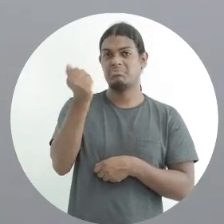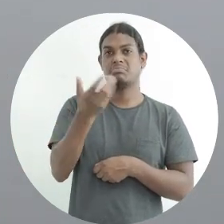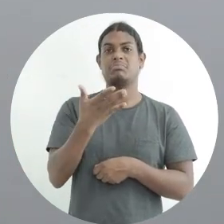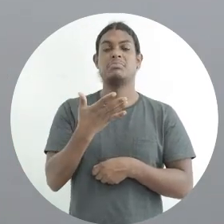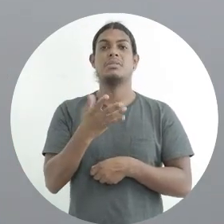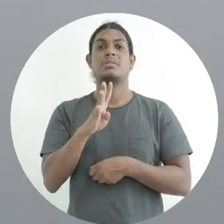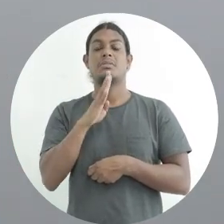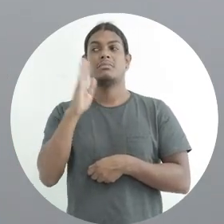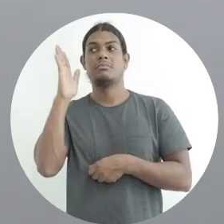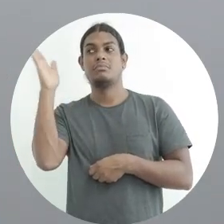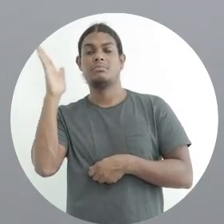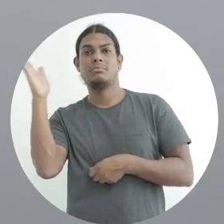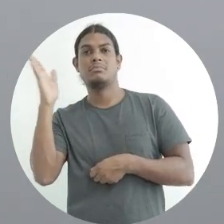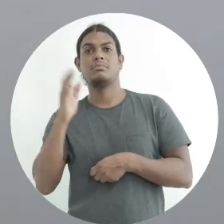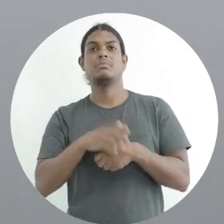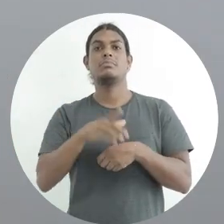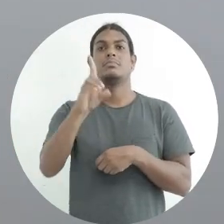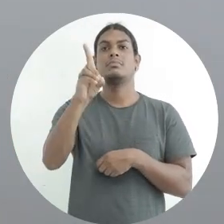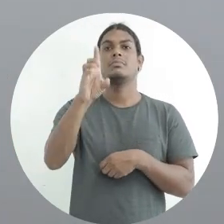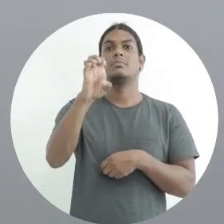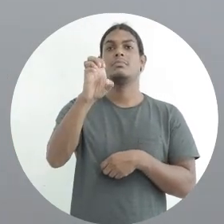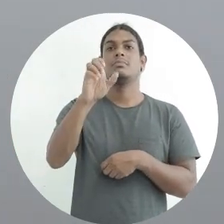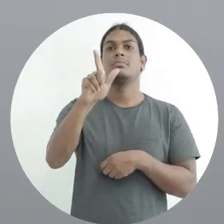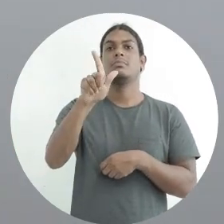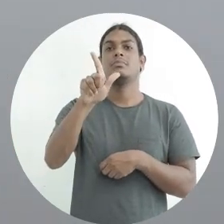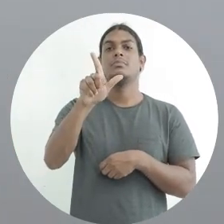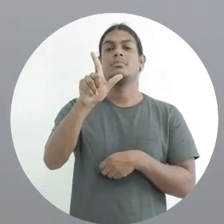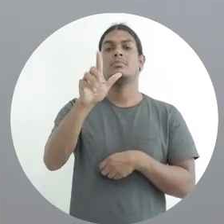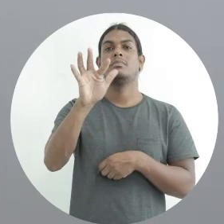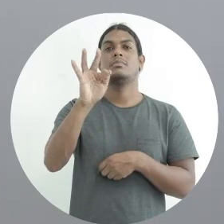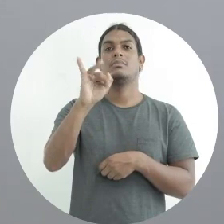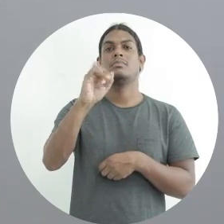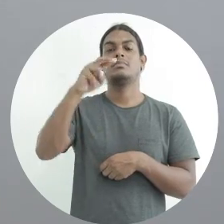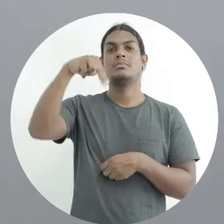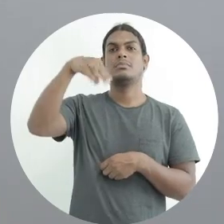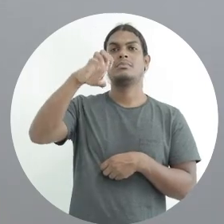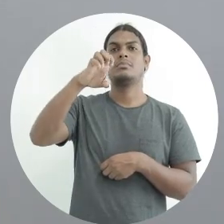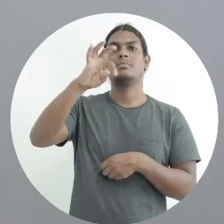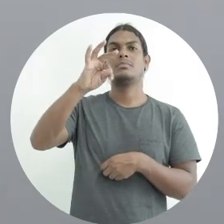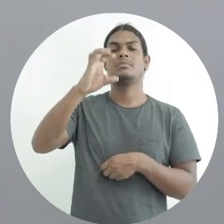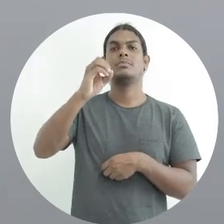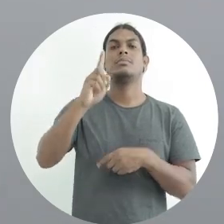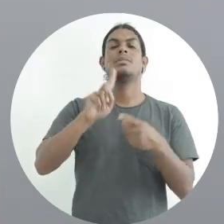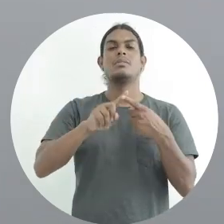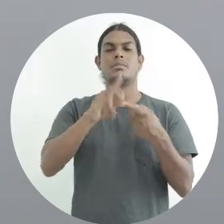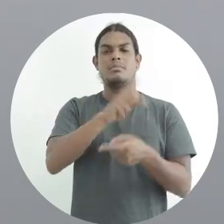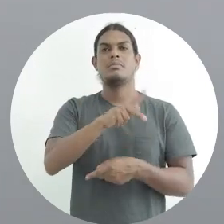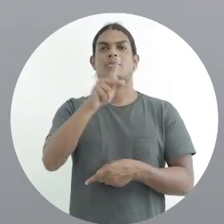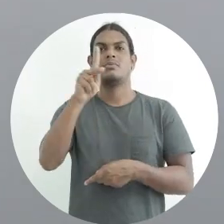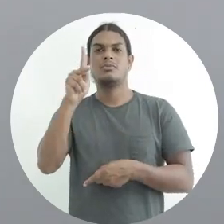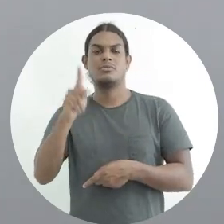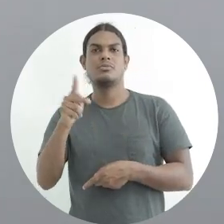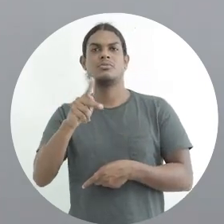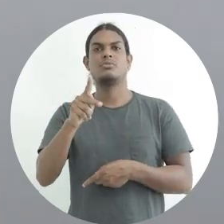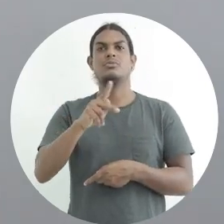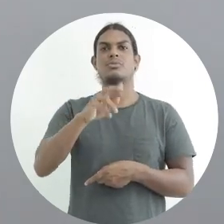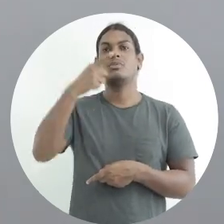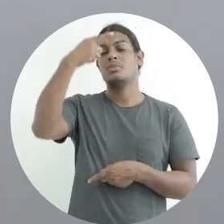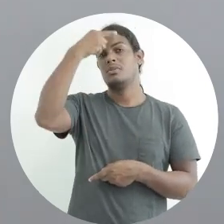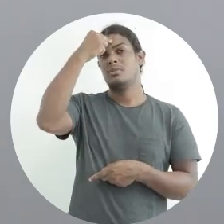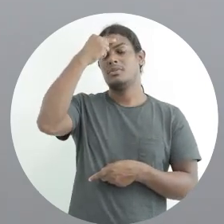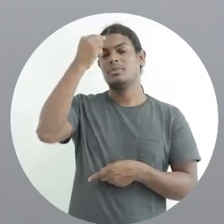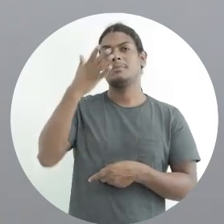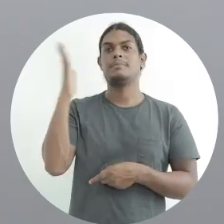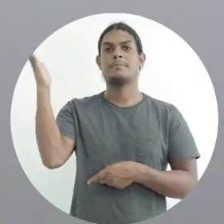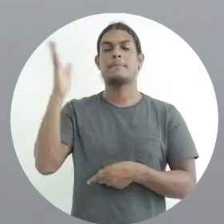economista, ele também é professor universitário e ele define a economia como a arte de pensar. Então vamos raciocinar um